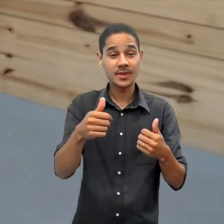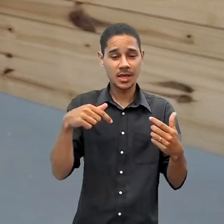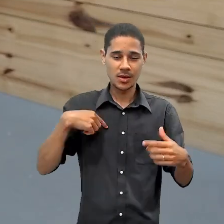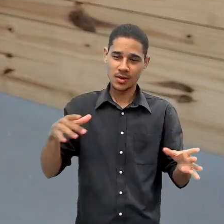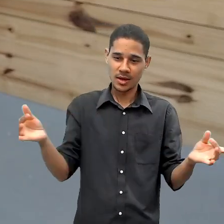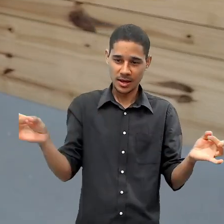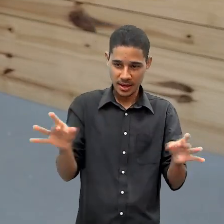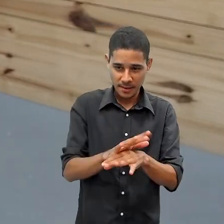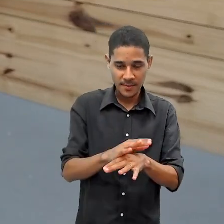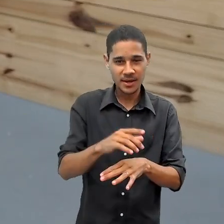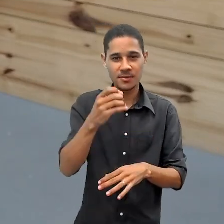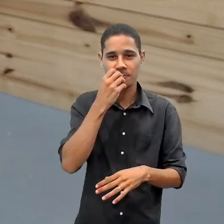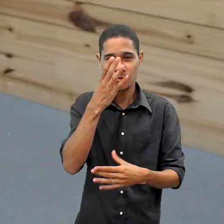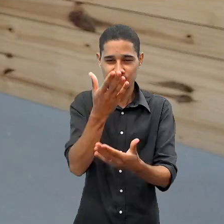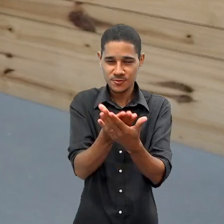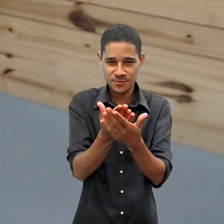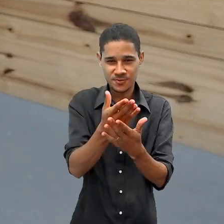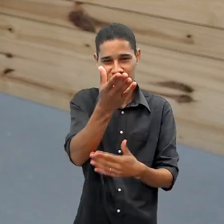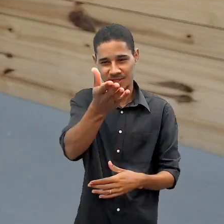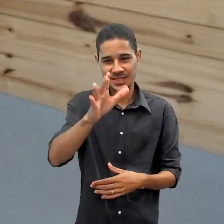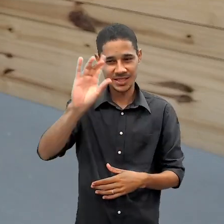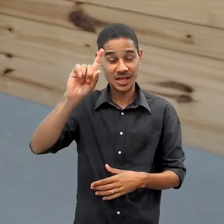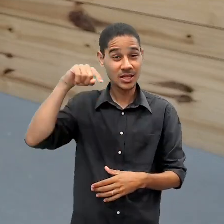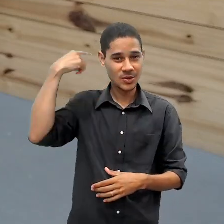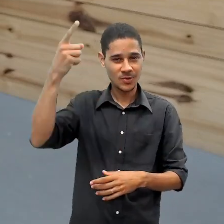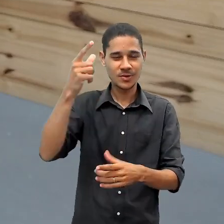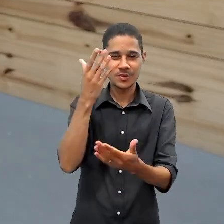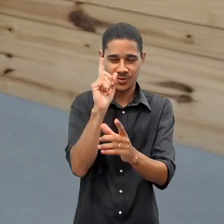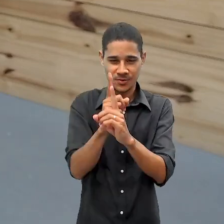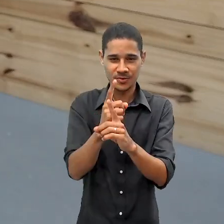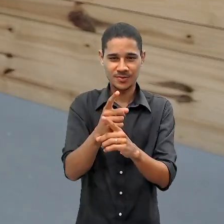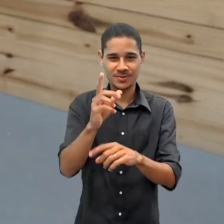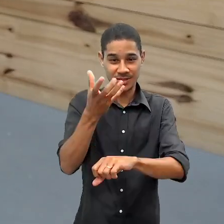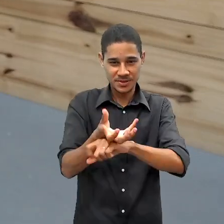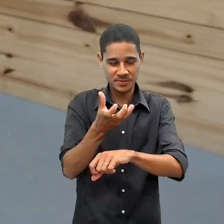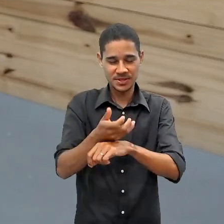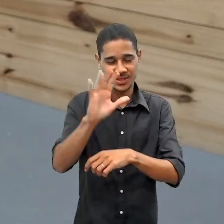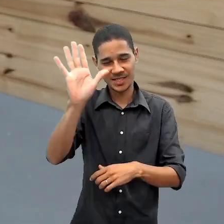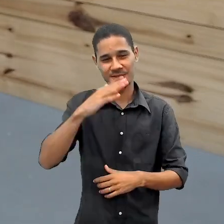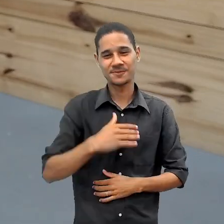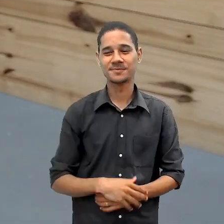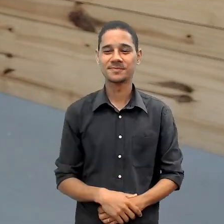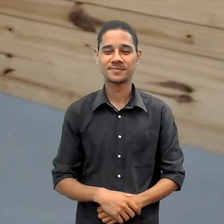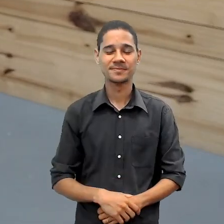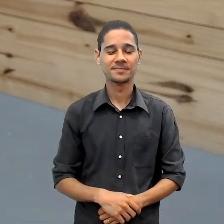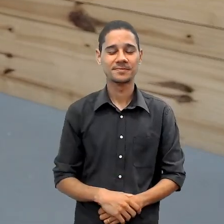e desejo a todos um bom estudo e nos vemos em uma próxima disciplina. Até mais!